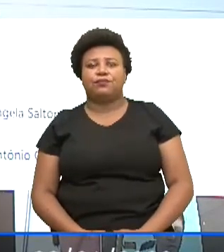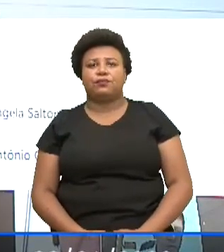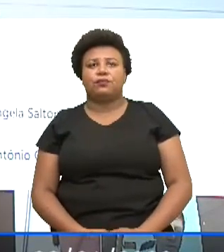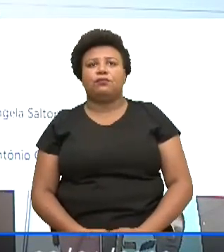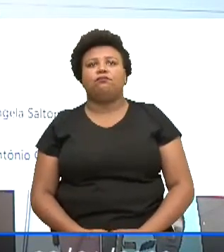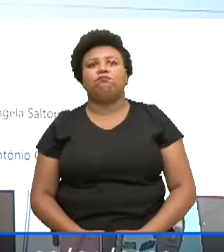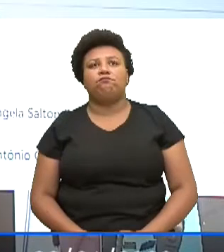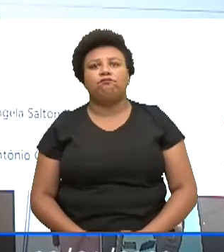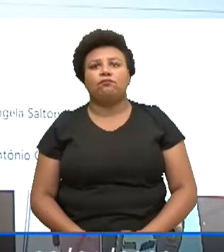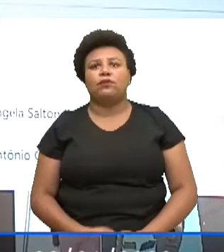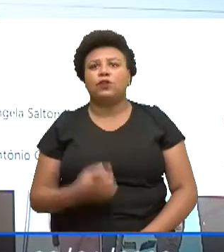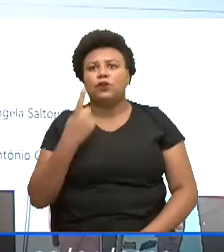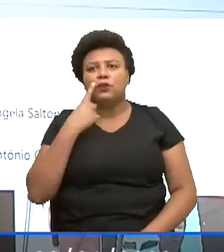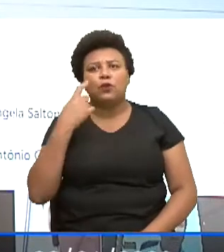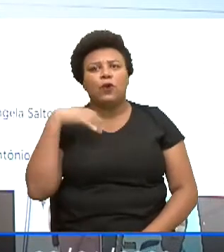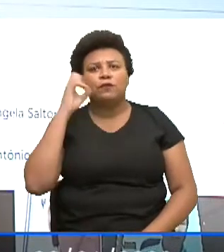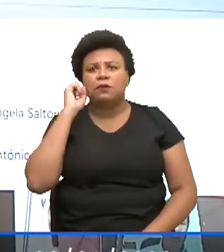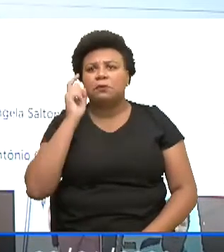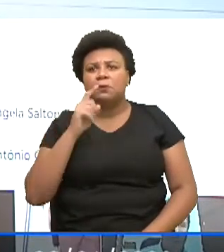Não estamos lhe ouvindo, Paulo.